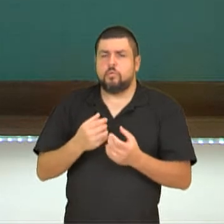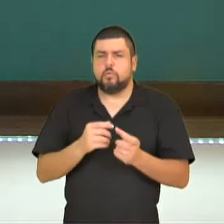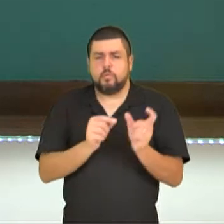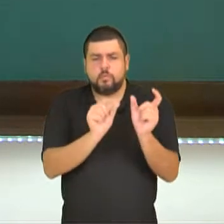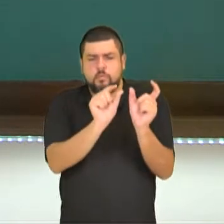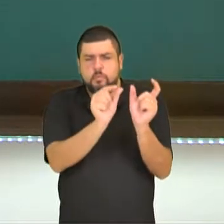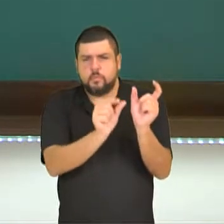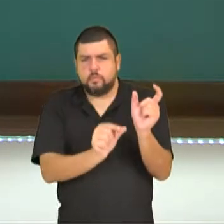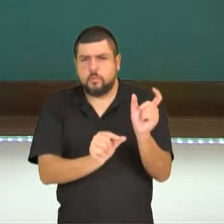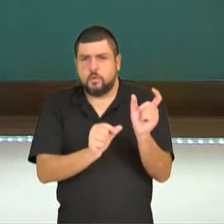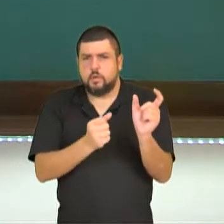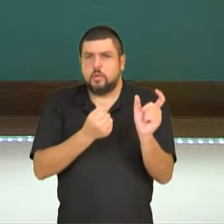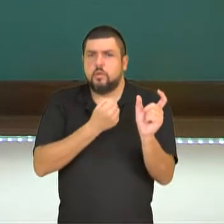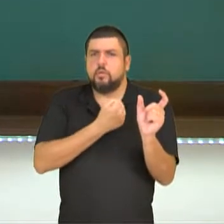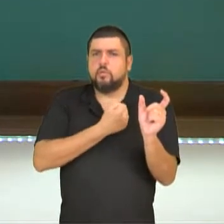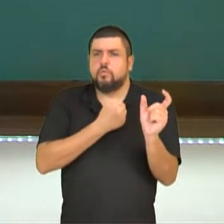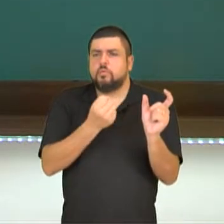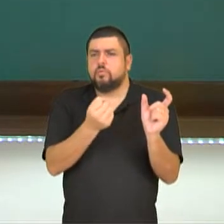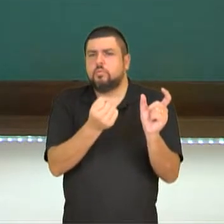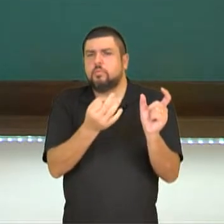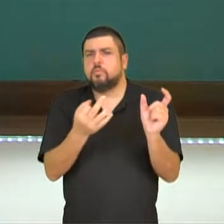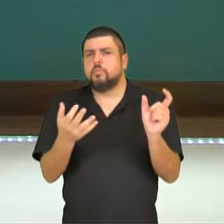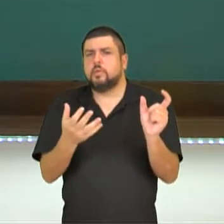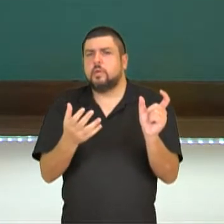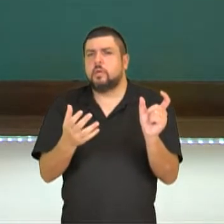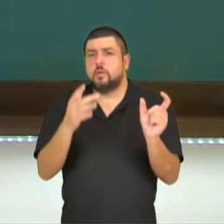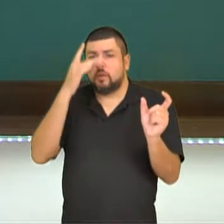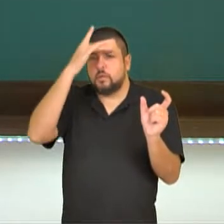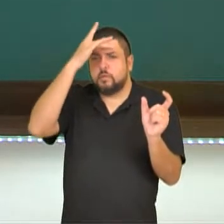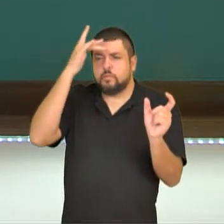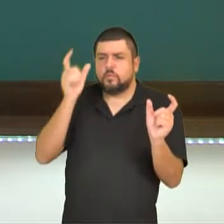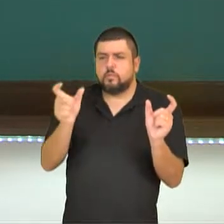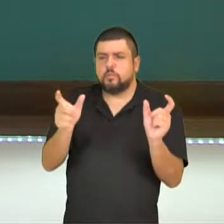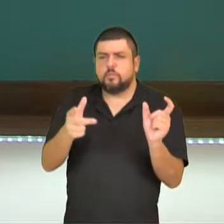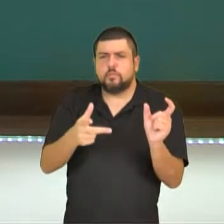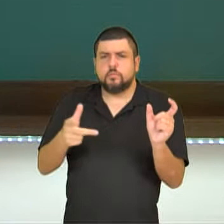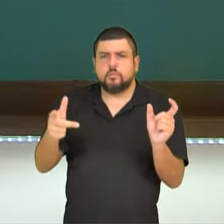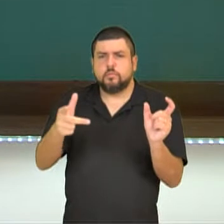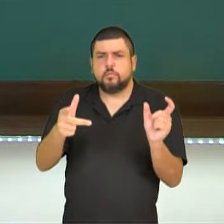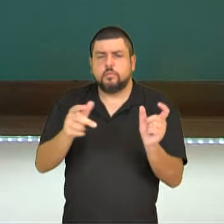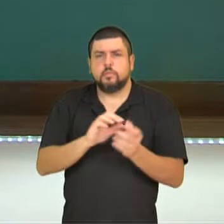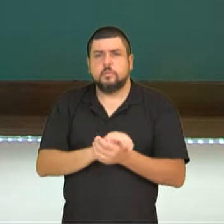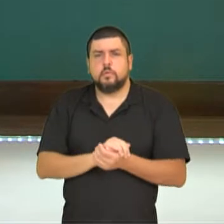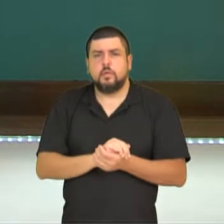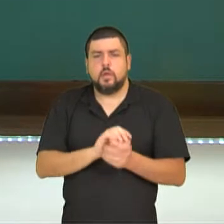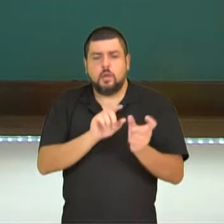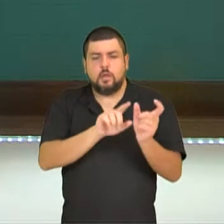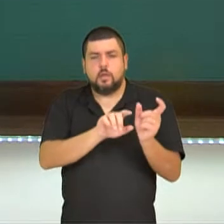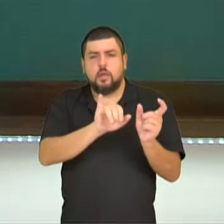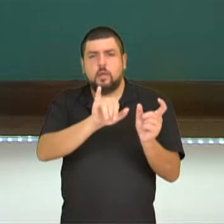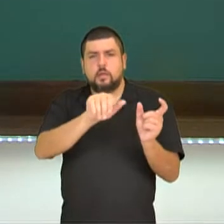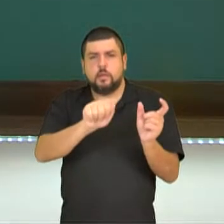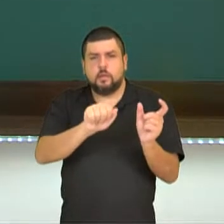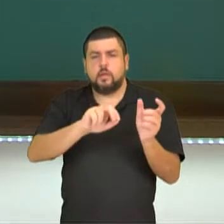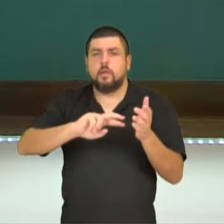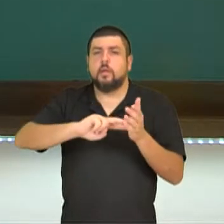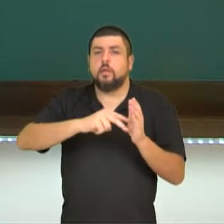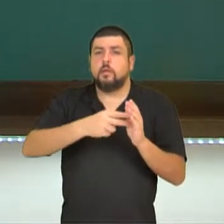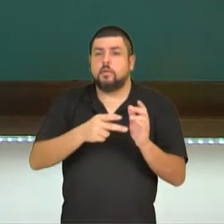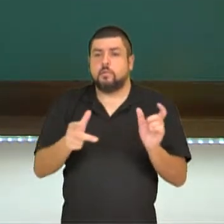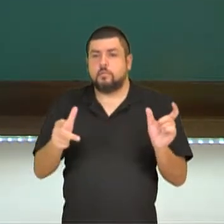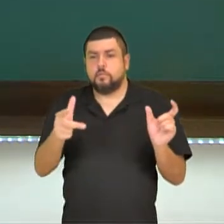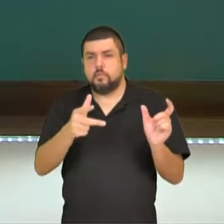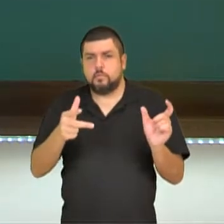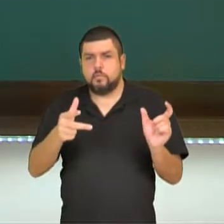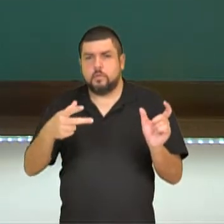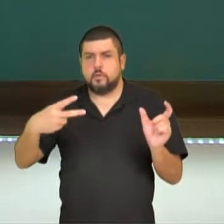pessoa? Esse ias, ele vai dizer o quê? Que eu estou na segunda pessoa. Pessoa. E número